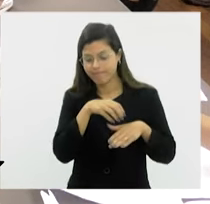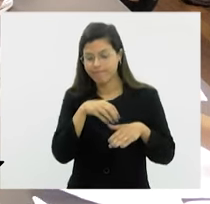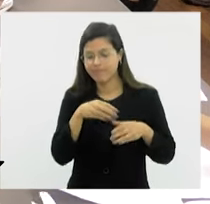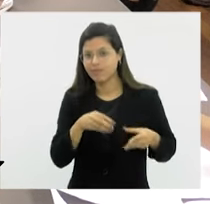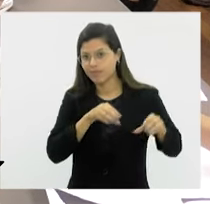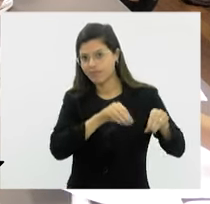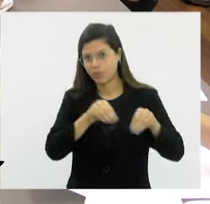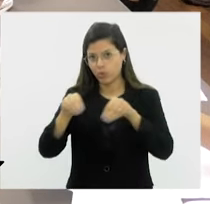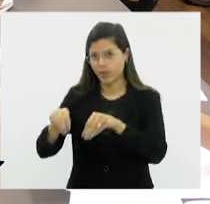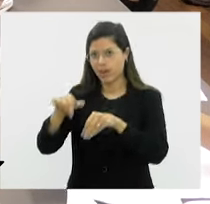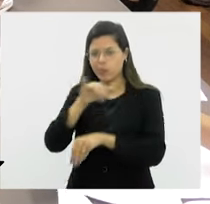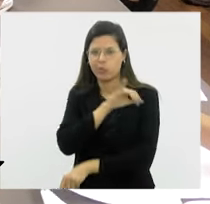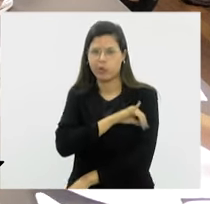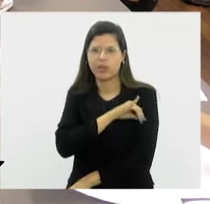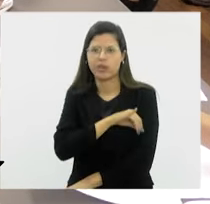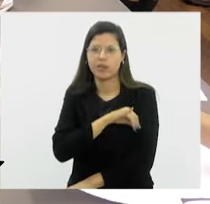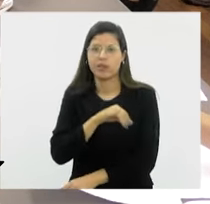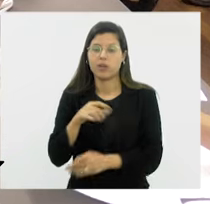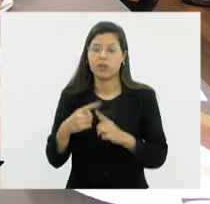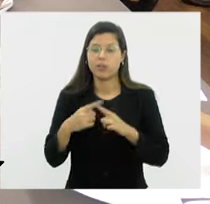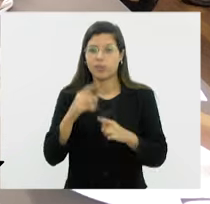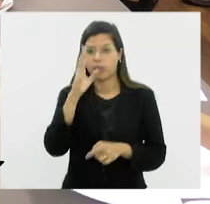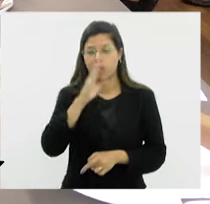potência. O Brasil hoje é referência no mundo,